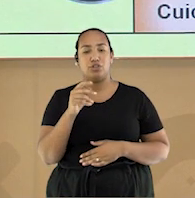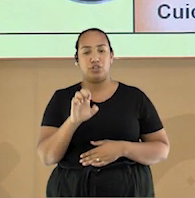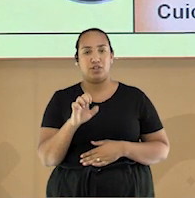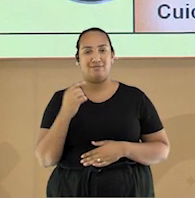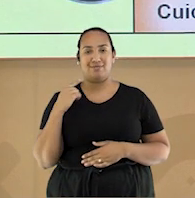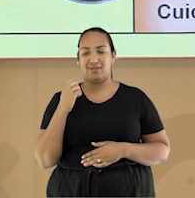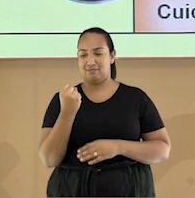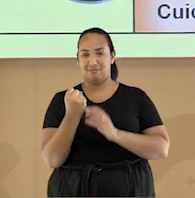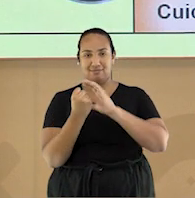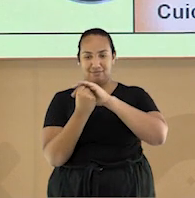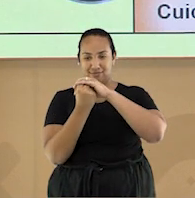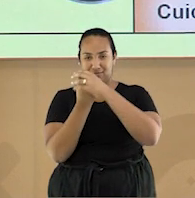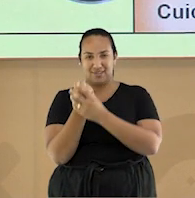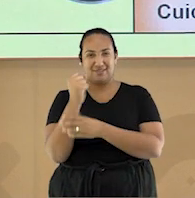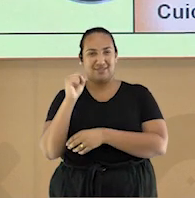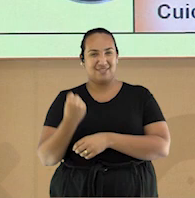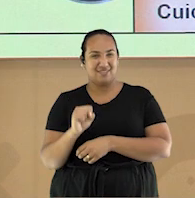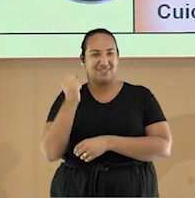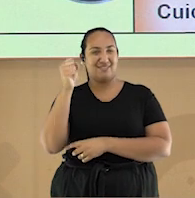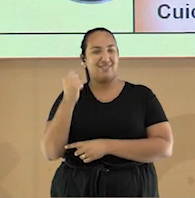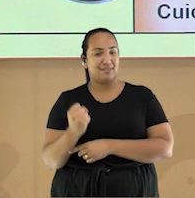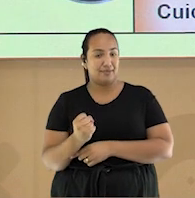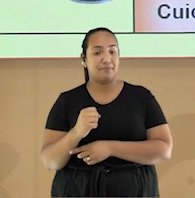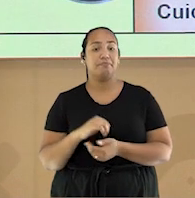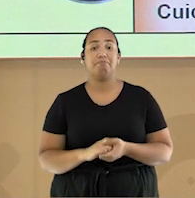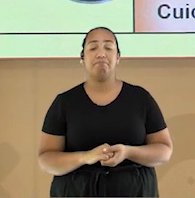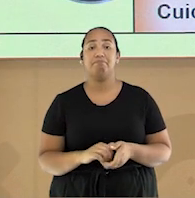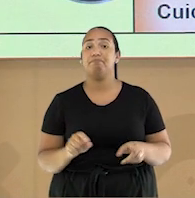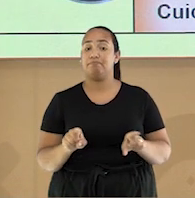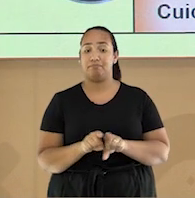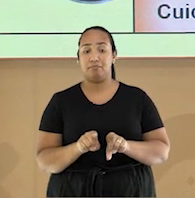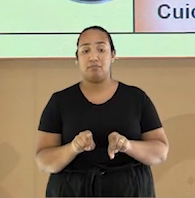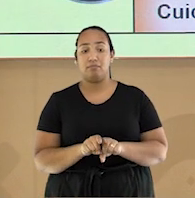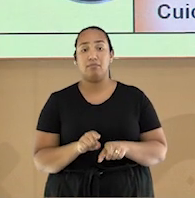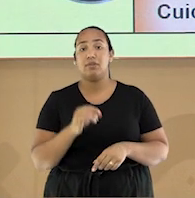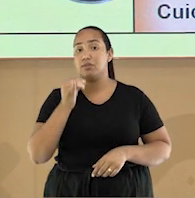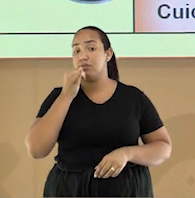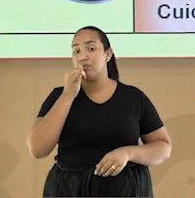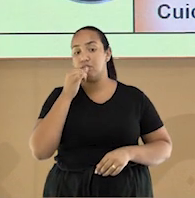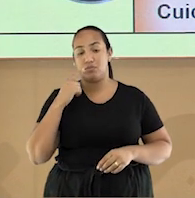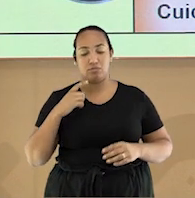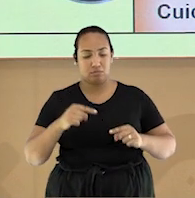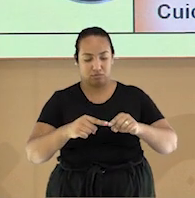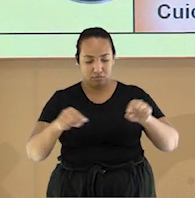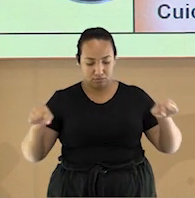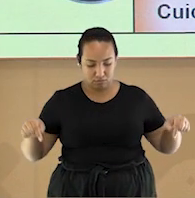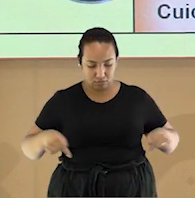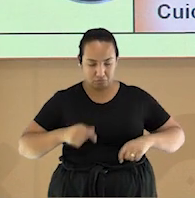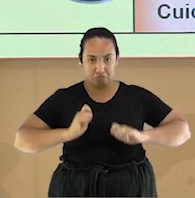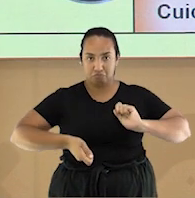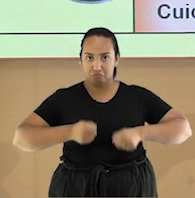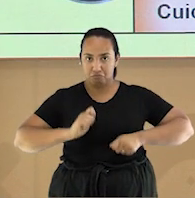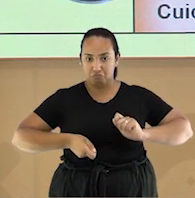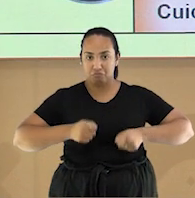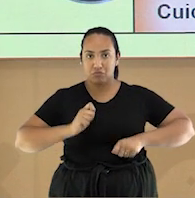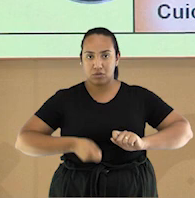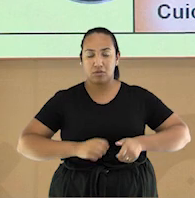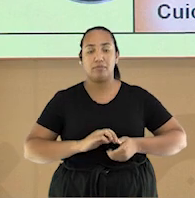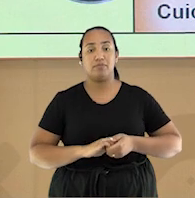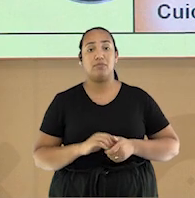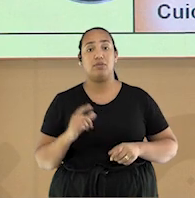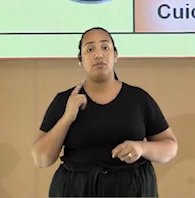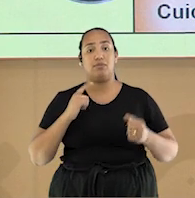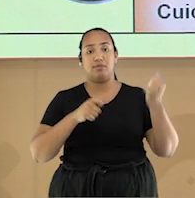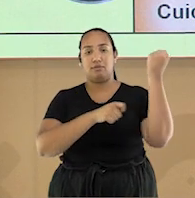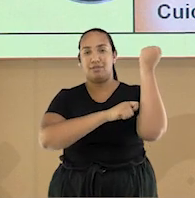miçangas, agogô, cones de metal tocados com a baqueta, o berimbau, o cachixi, cesto